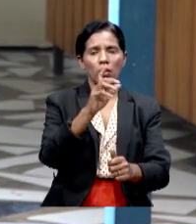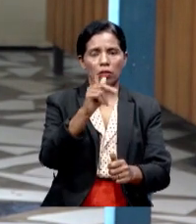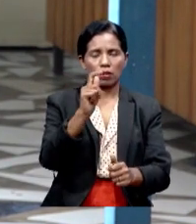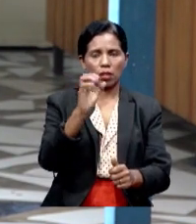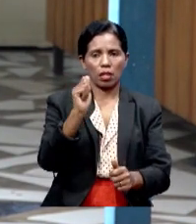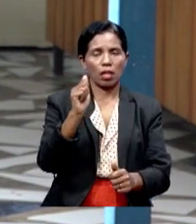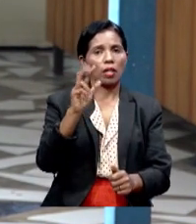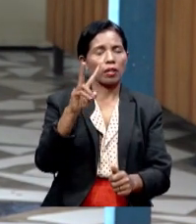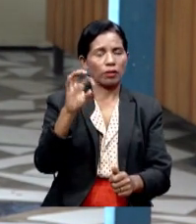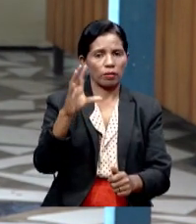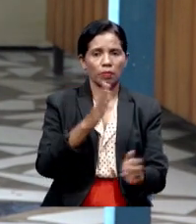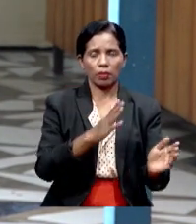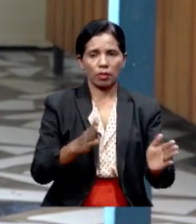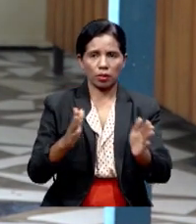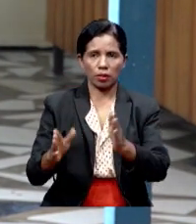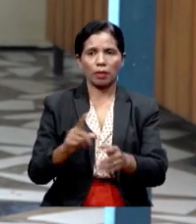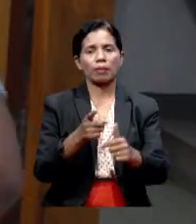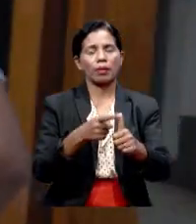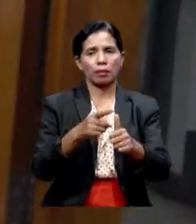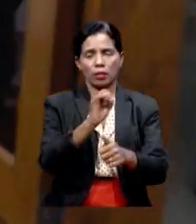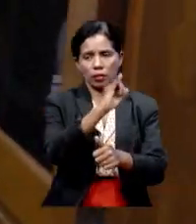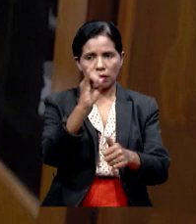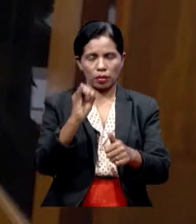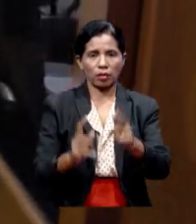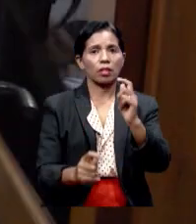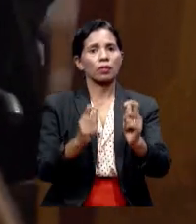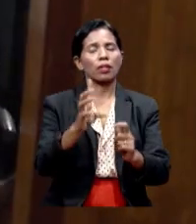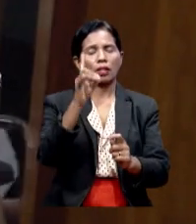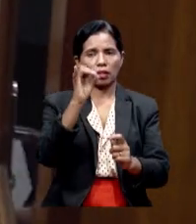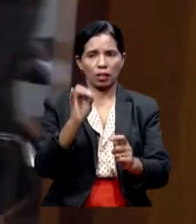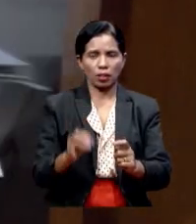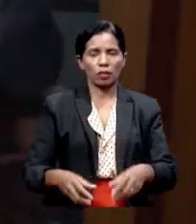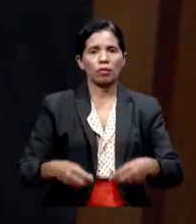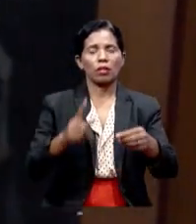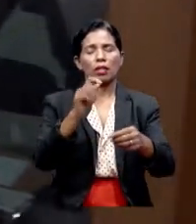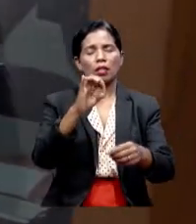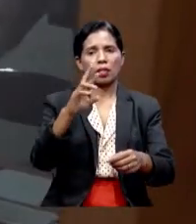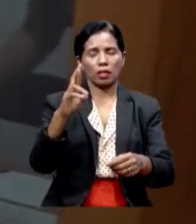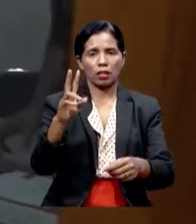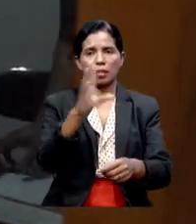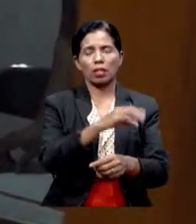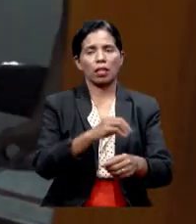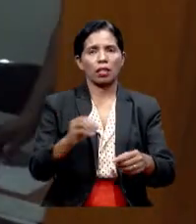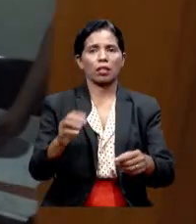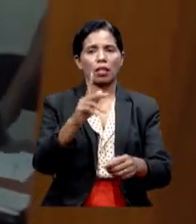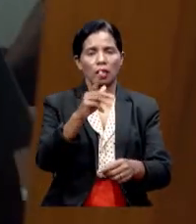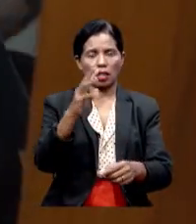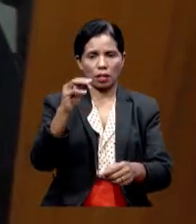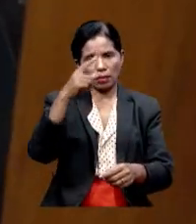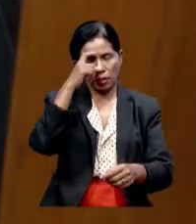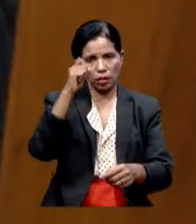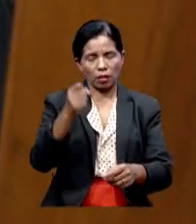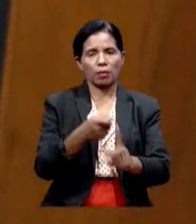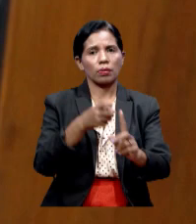e a processo julgamento primeiro interrogatório, né, Tribunal Distrital Dili aplica tir, bania cliente o Inicial KM, tamba prova